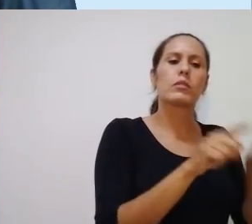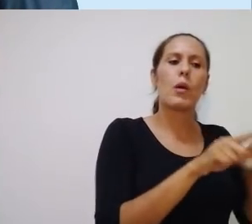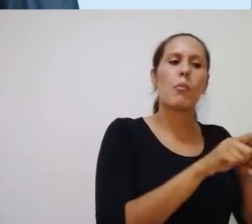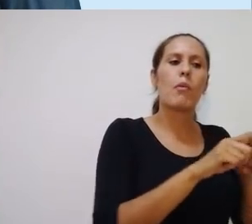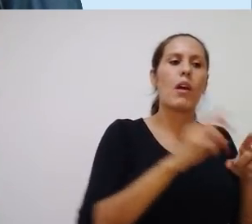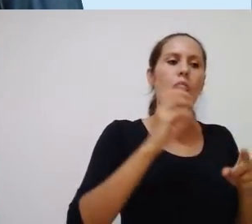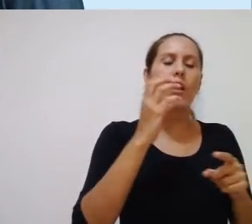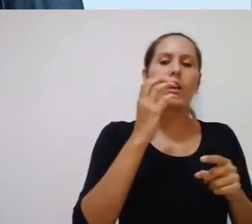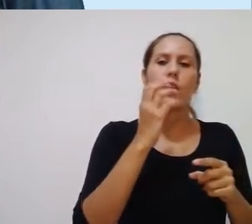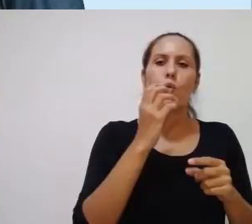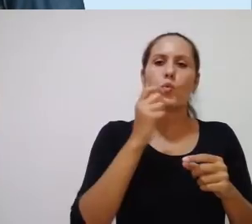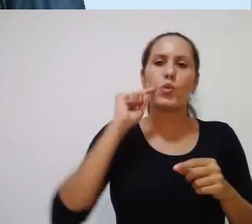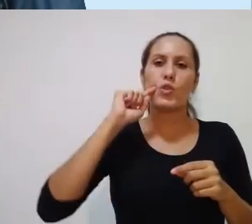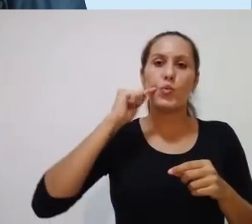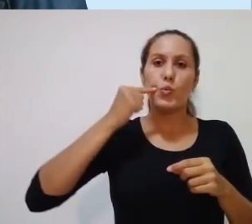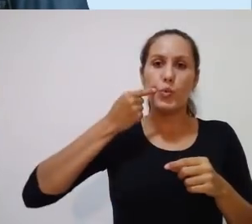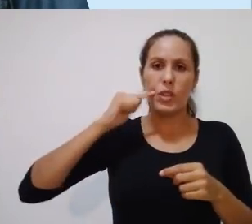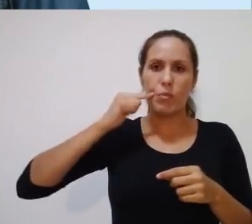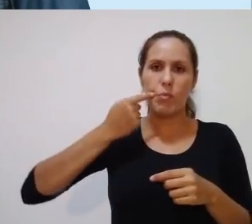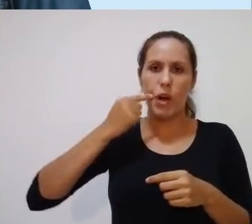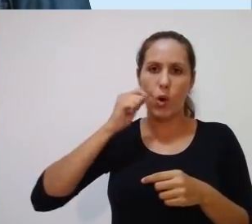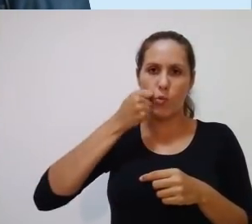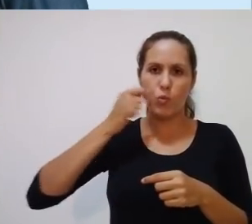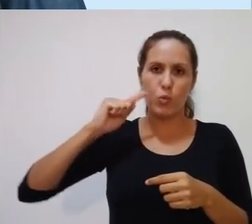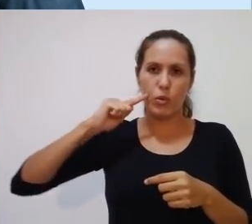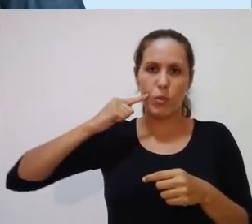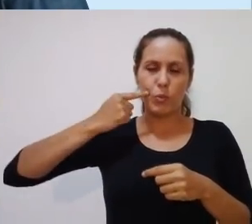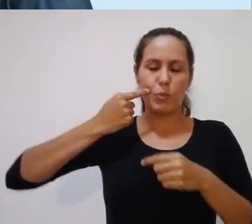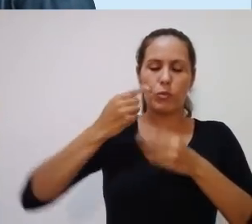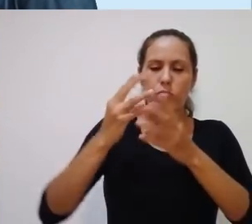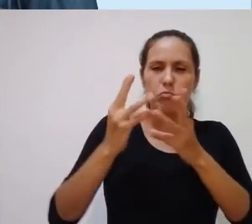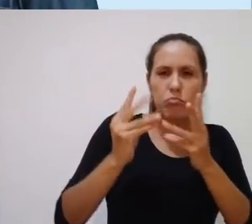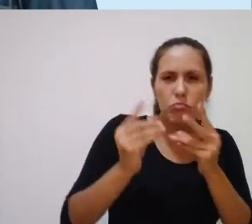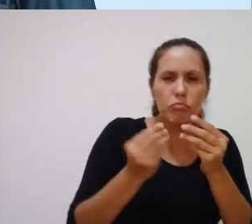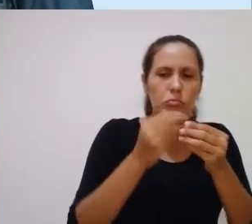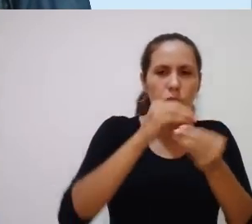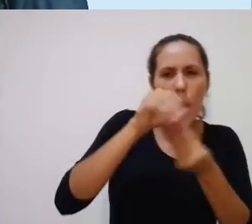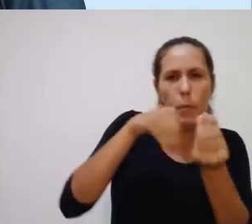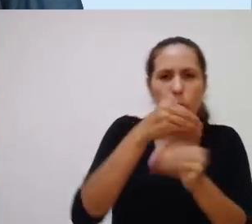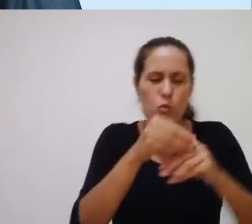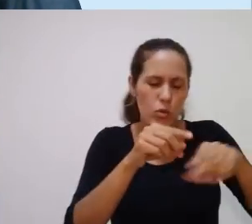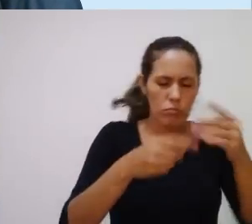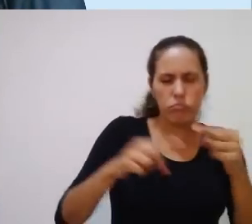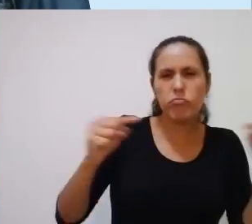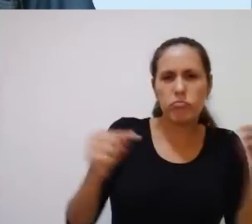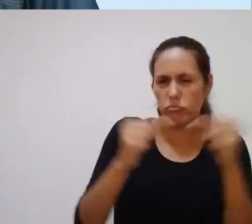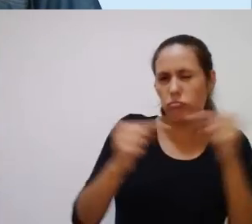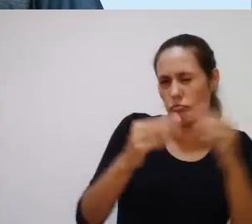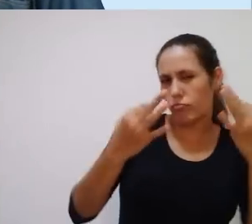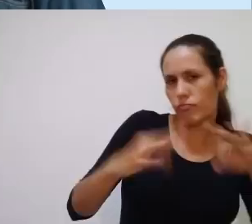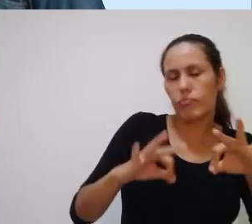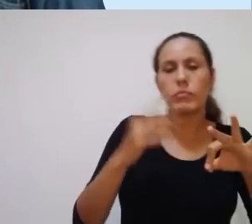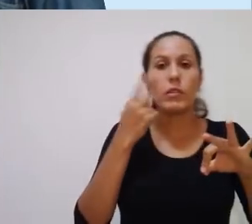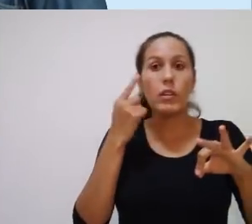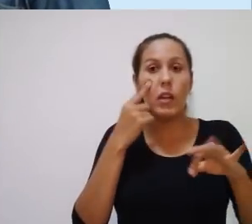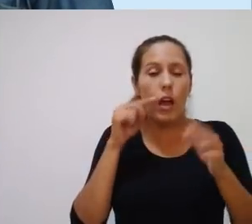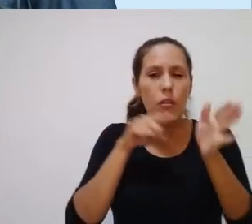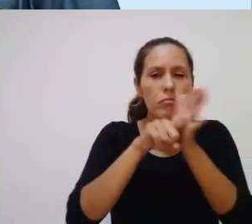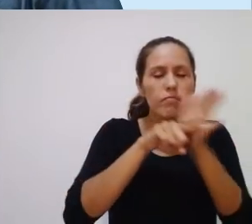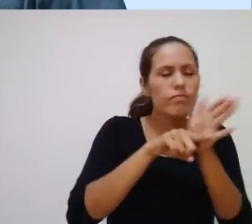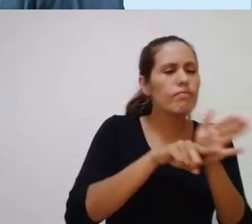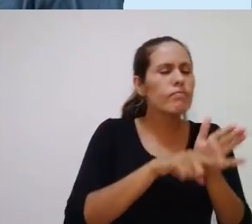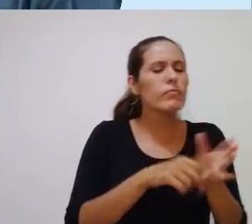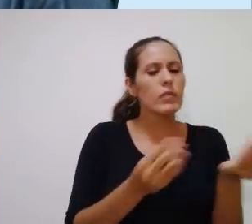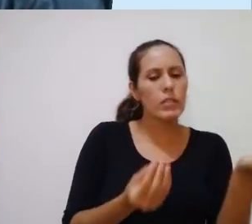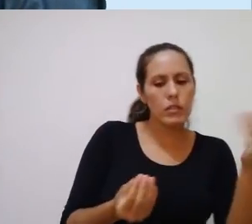fizeram as misturas na proporção adequada, como se faz em laboratório, e verificou-se que depois que essa mistura foi